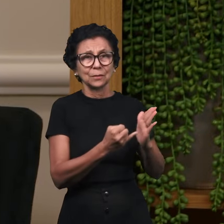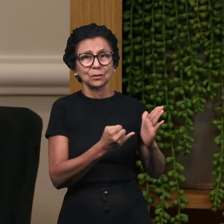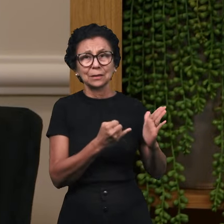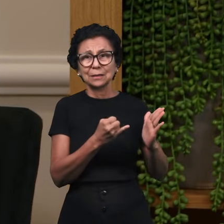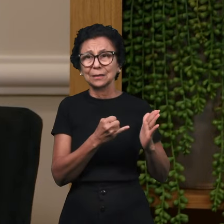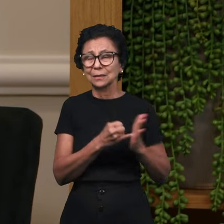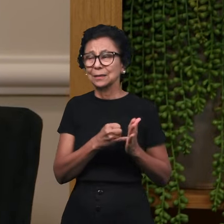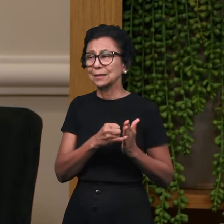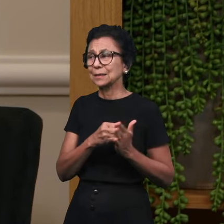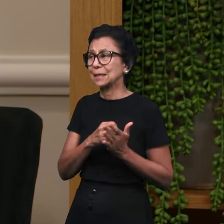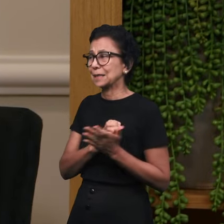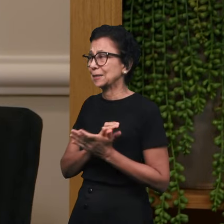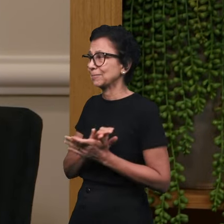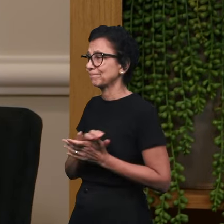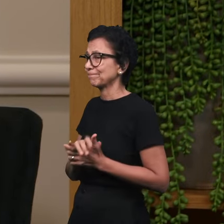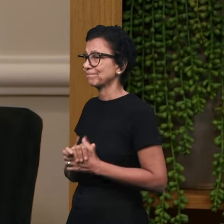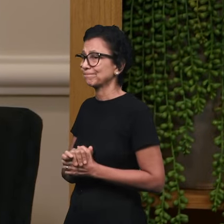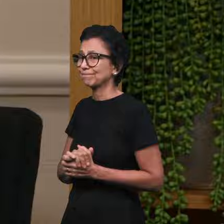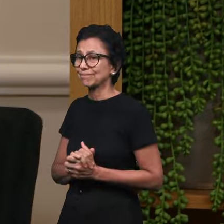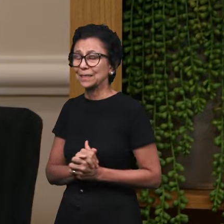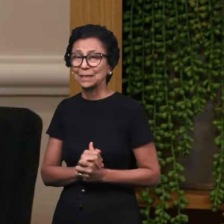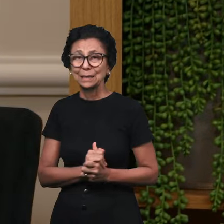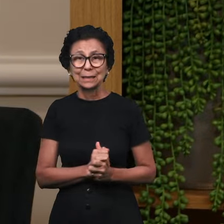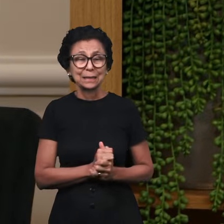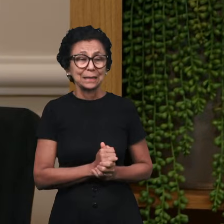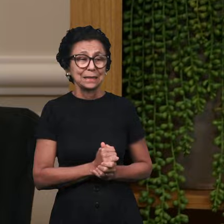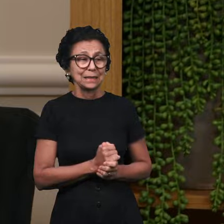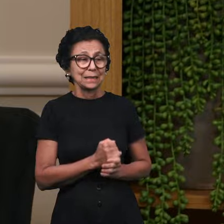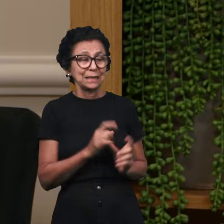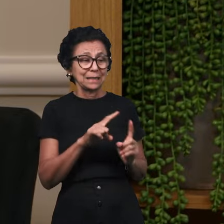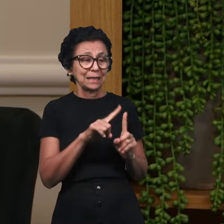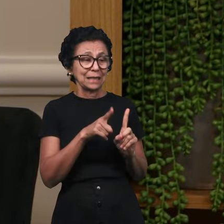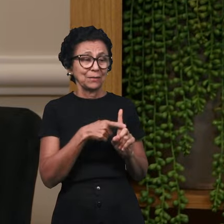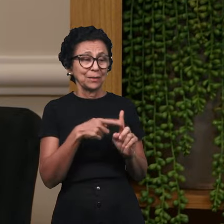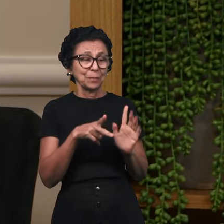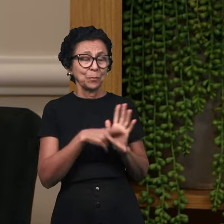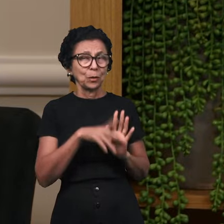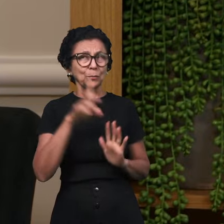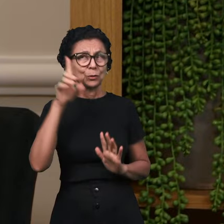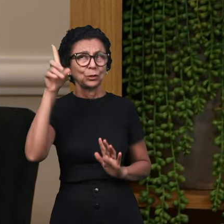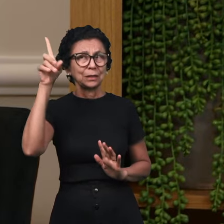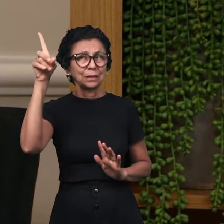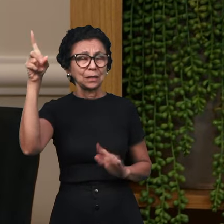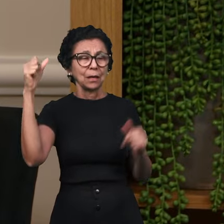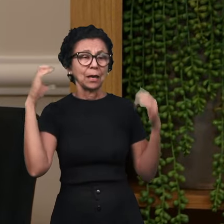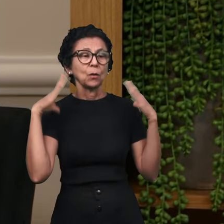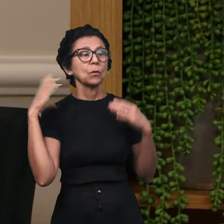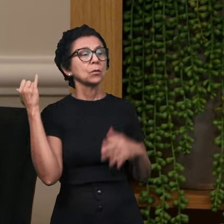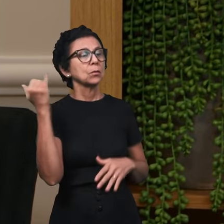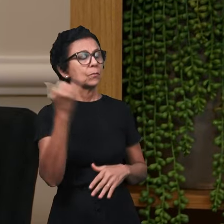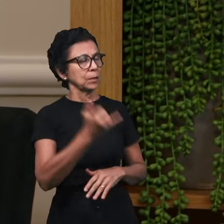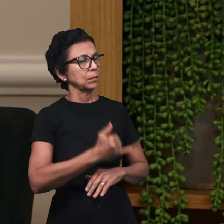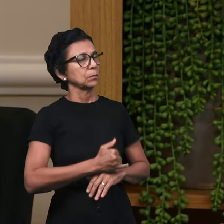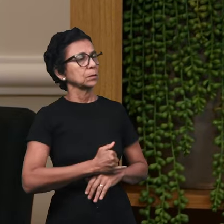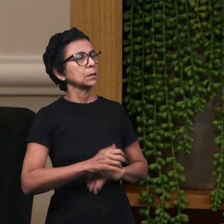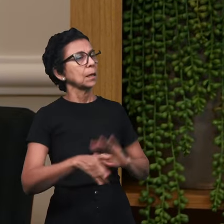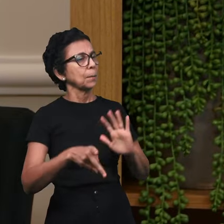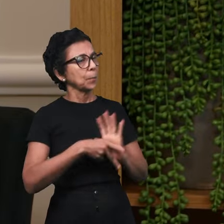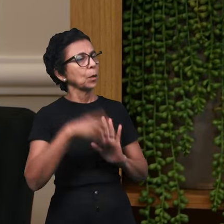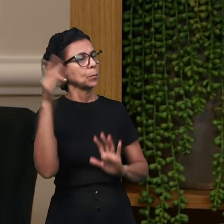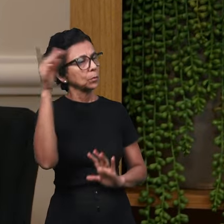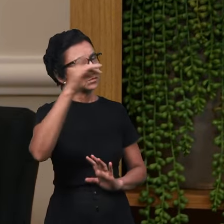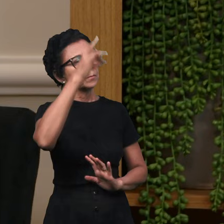será que isso realmente é de Deus? E o Senhor diz, não pode receber, porque o que está sendo gerado nela